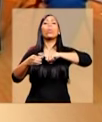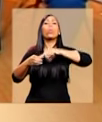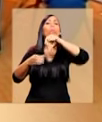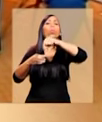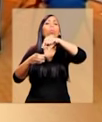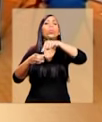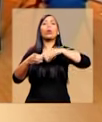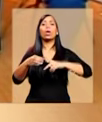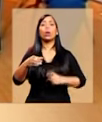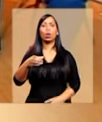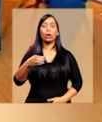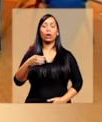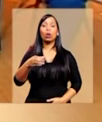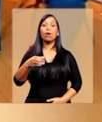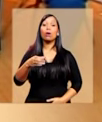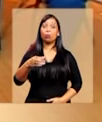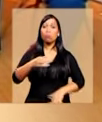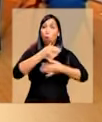dele?